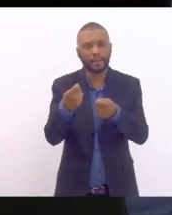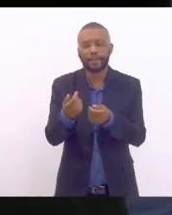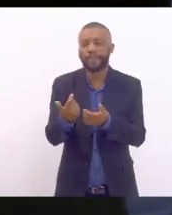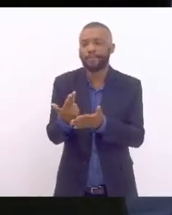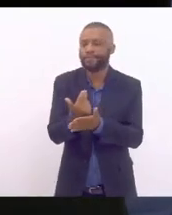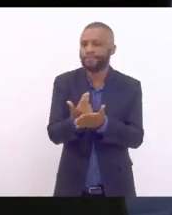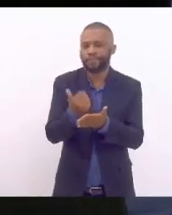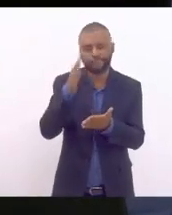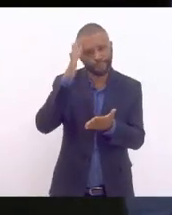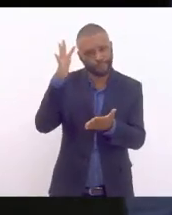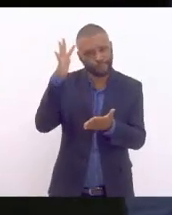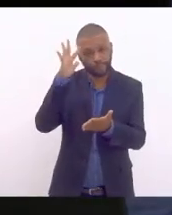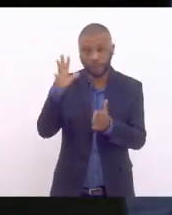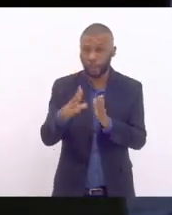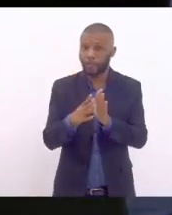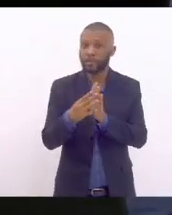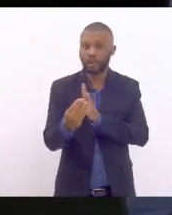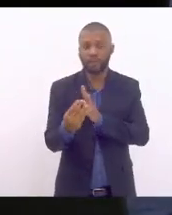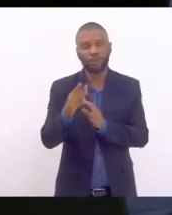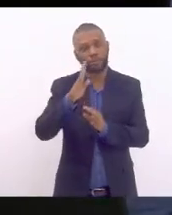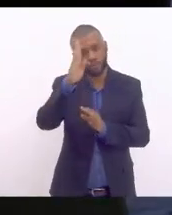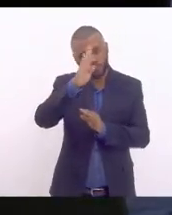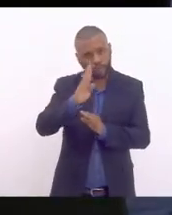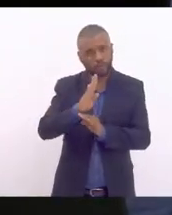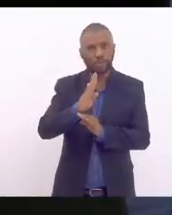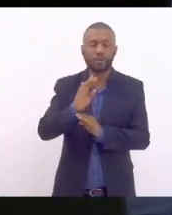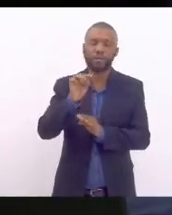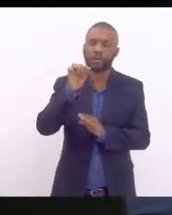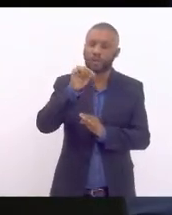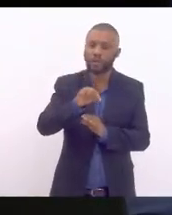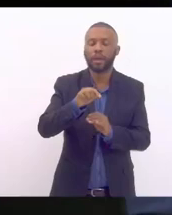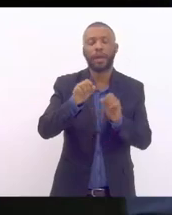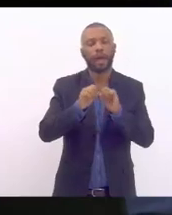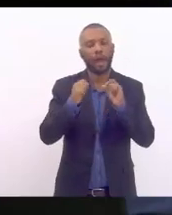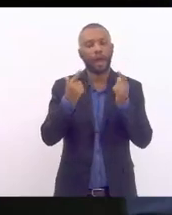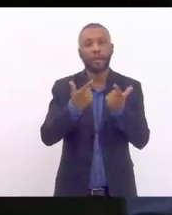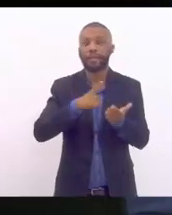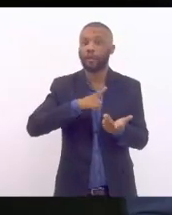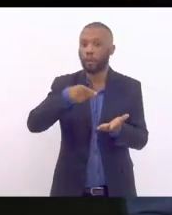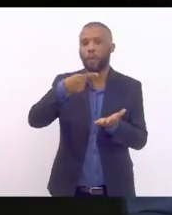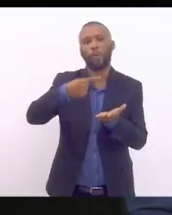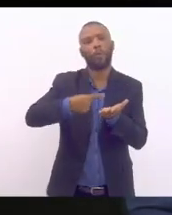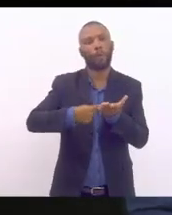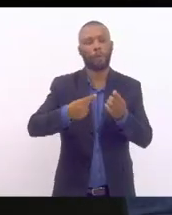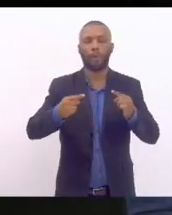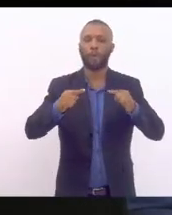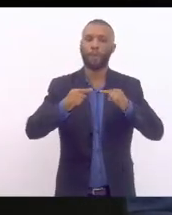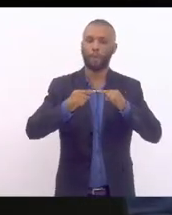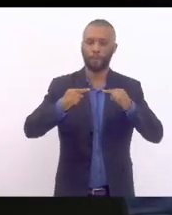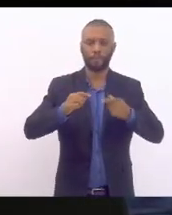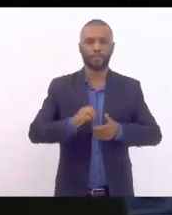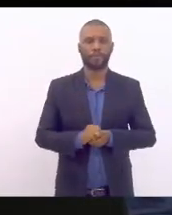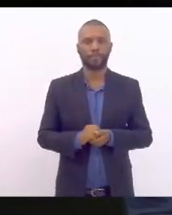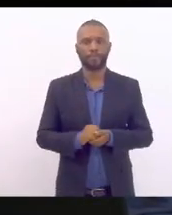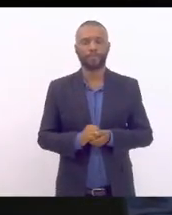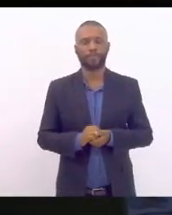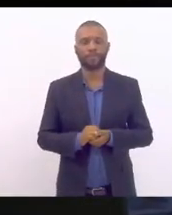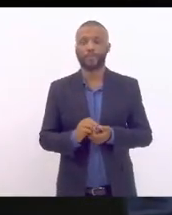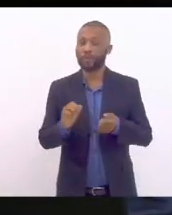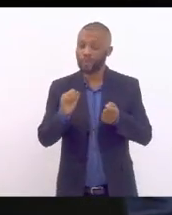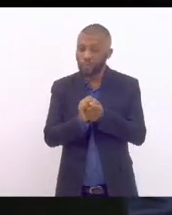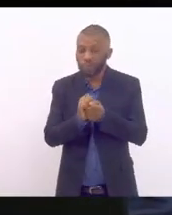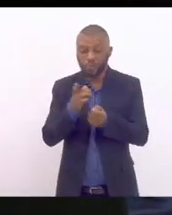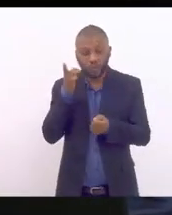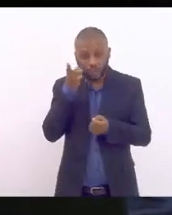desenhado no país e essa casa tem tido compromisso através da atuação das dos